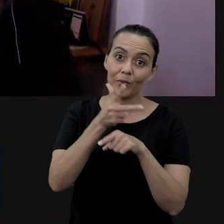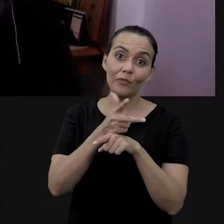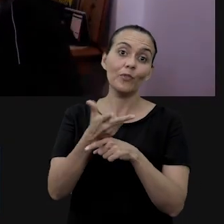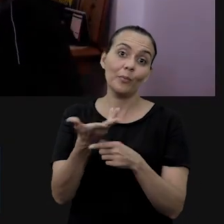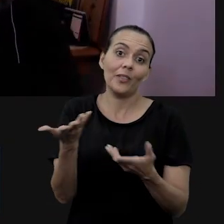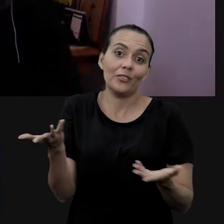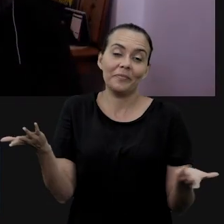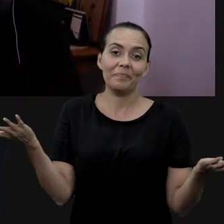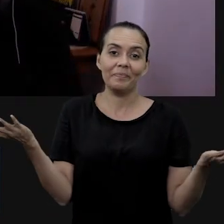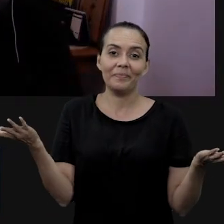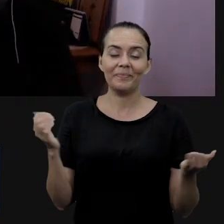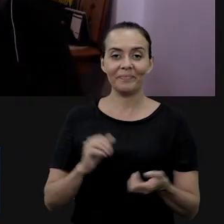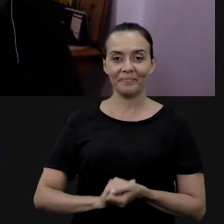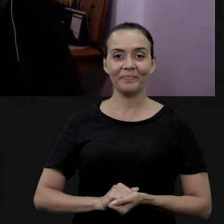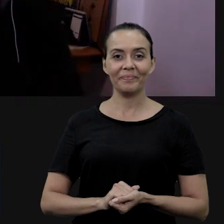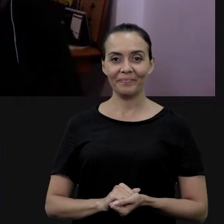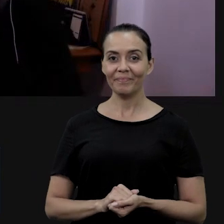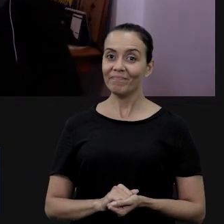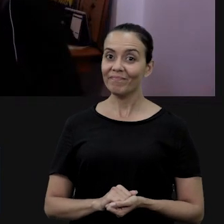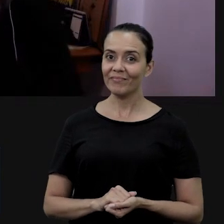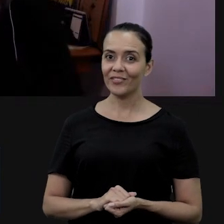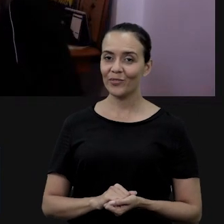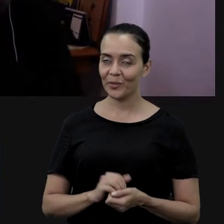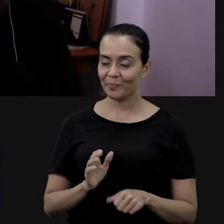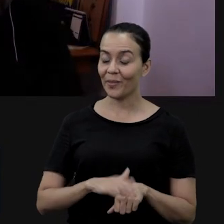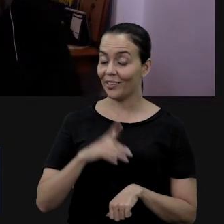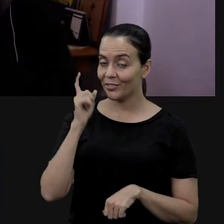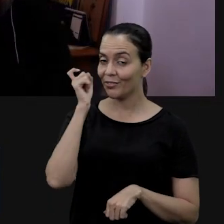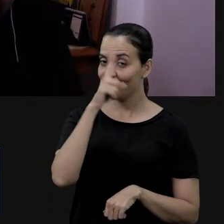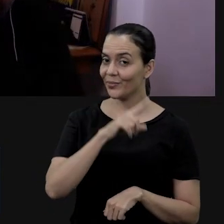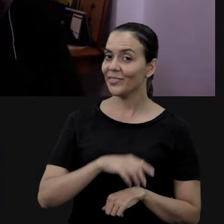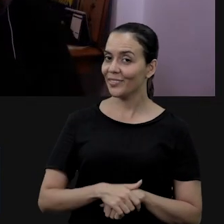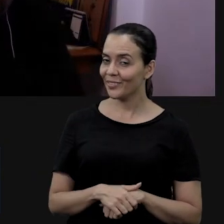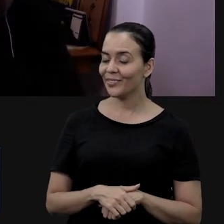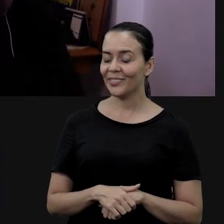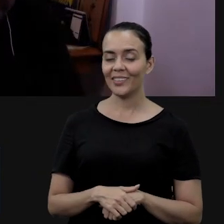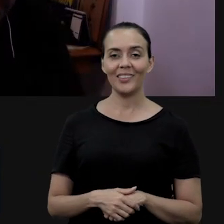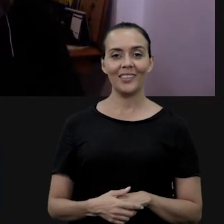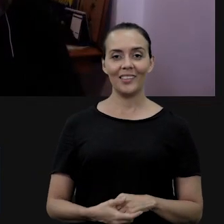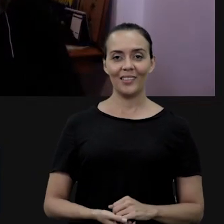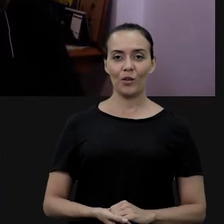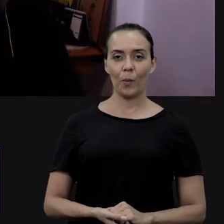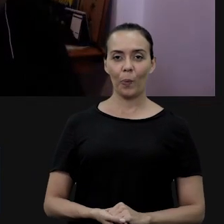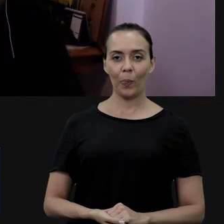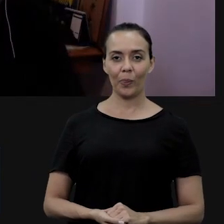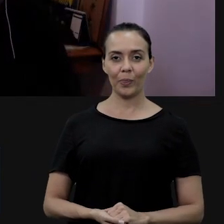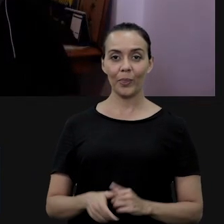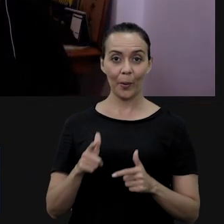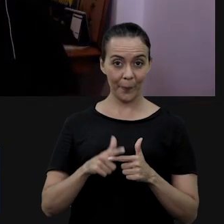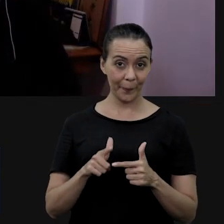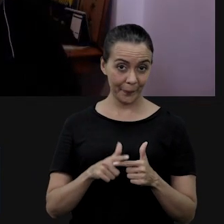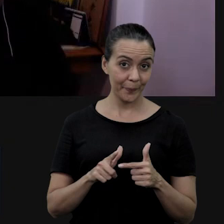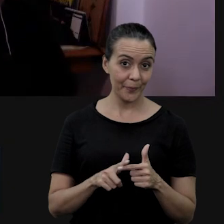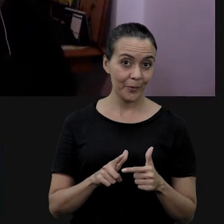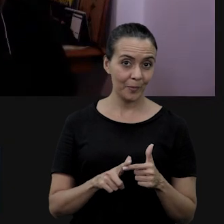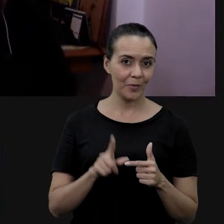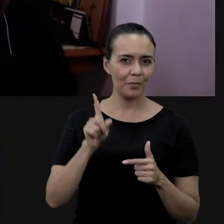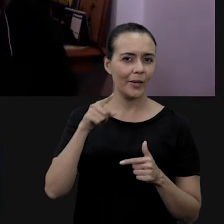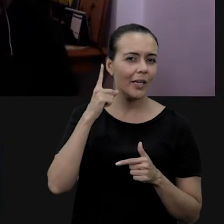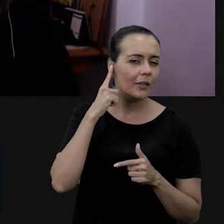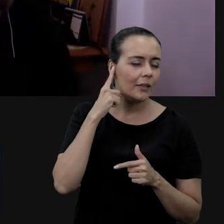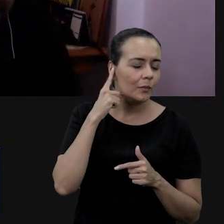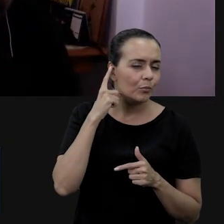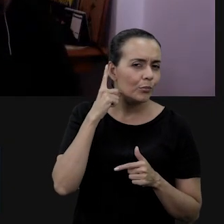E então, Vai, mas aí acontece, claro, daí também um dos grandes problemas é a questão